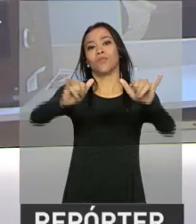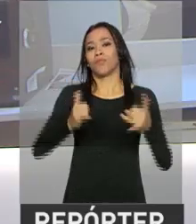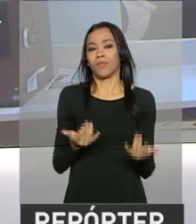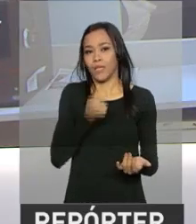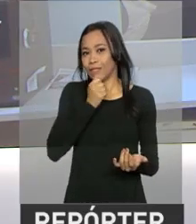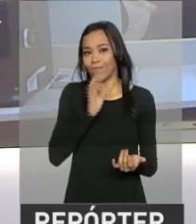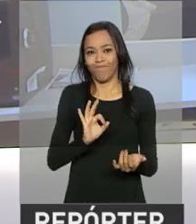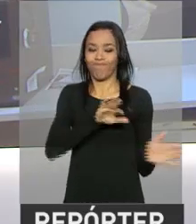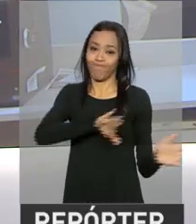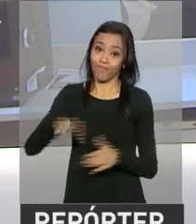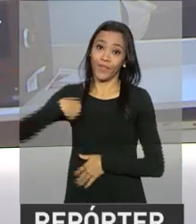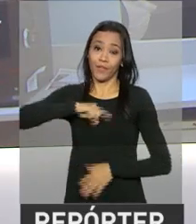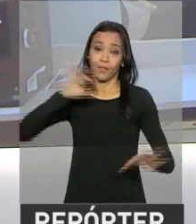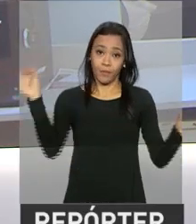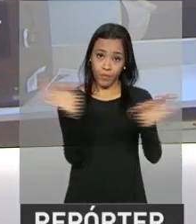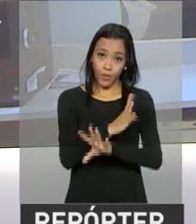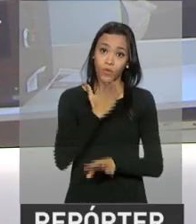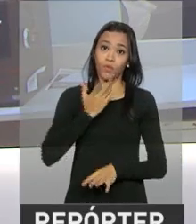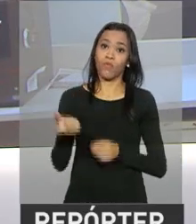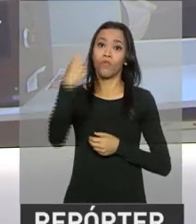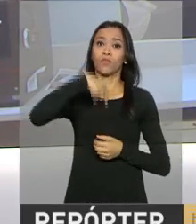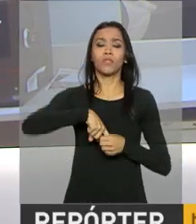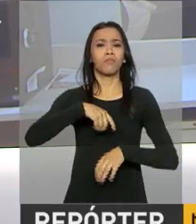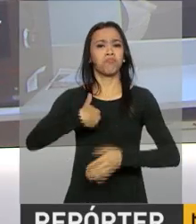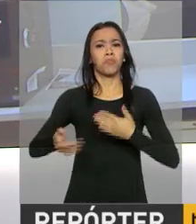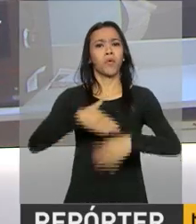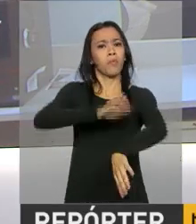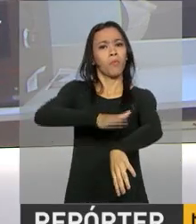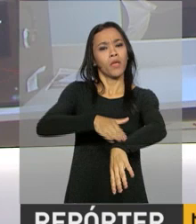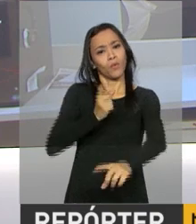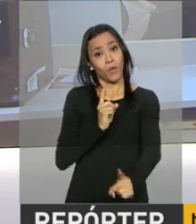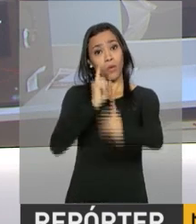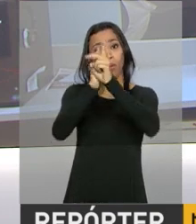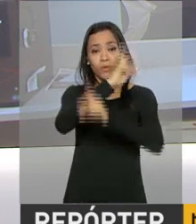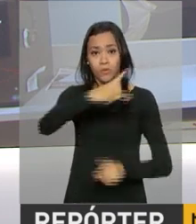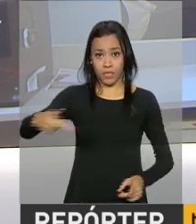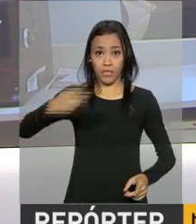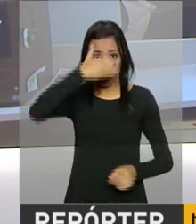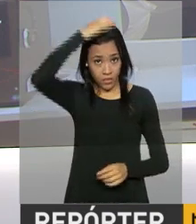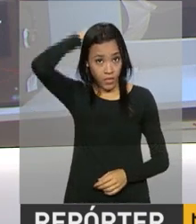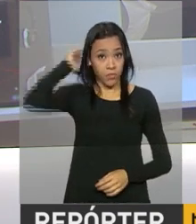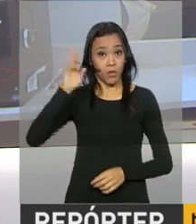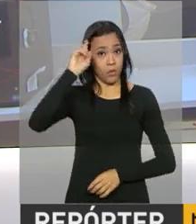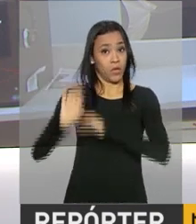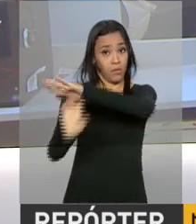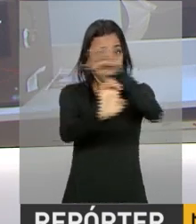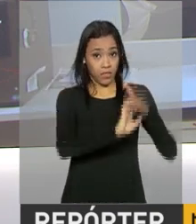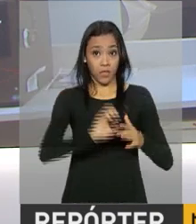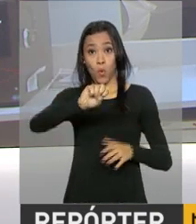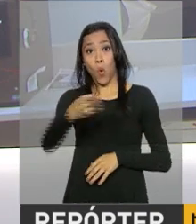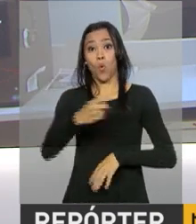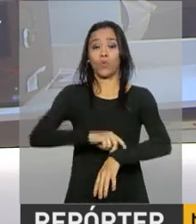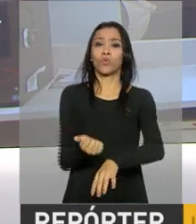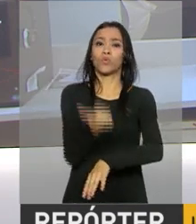essa e nós ficamos por a qualquer moment o encont do presidente Michel Temer com empresários no palácio do planal